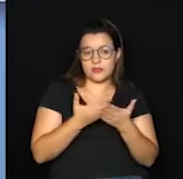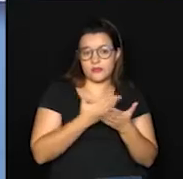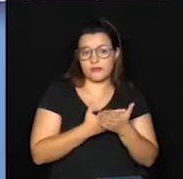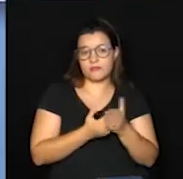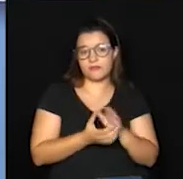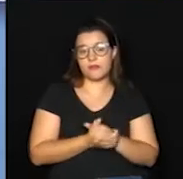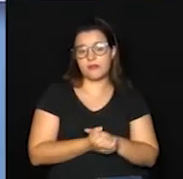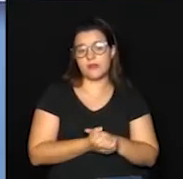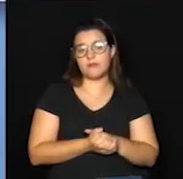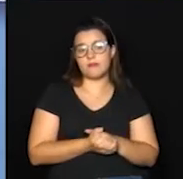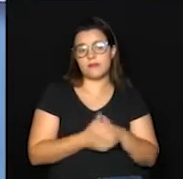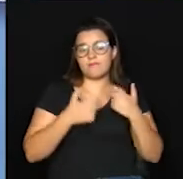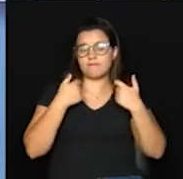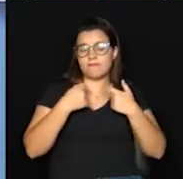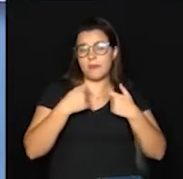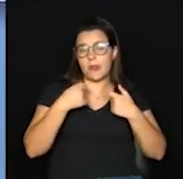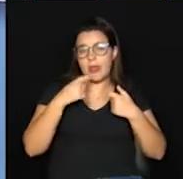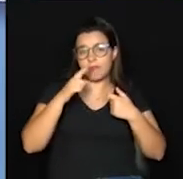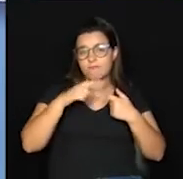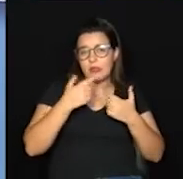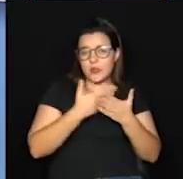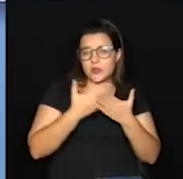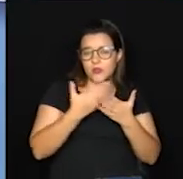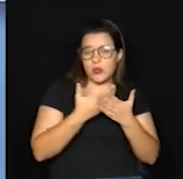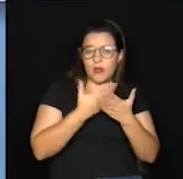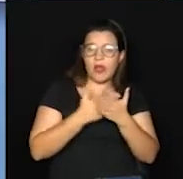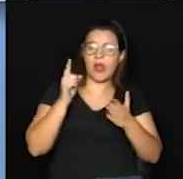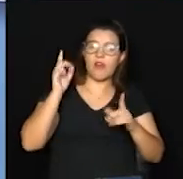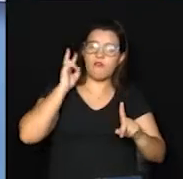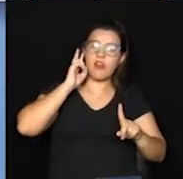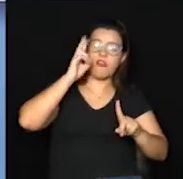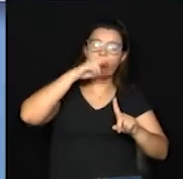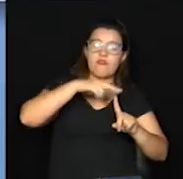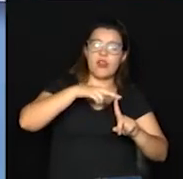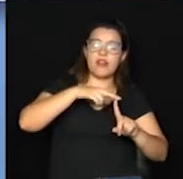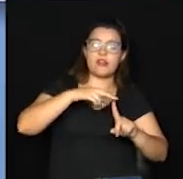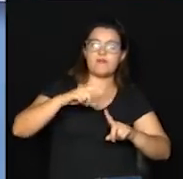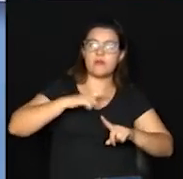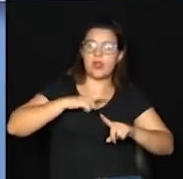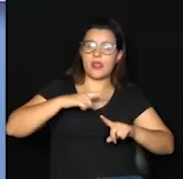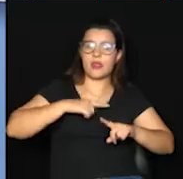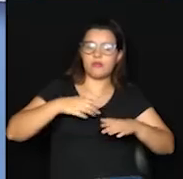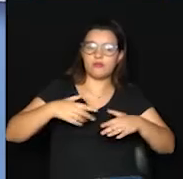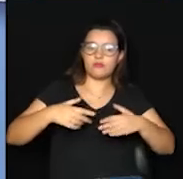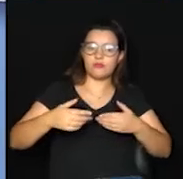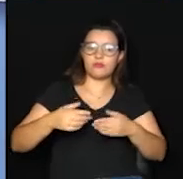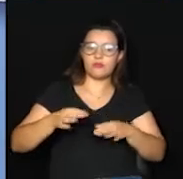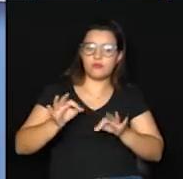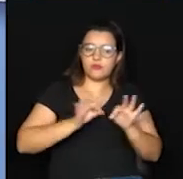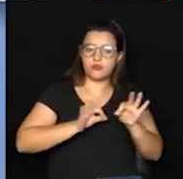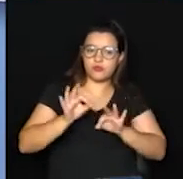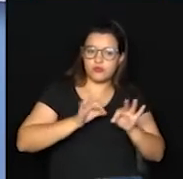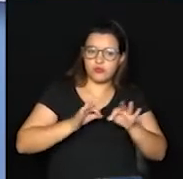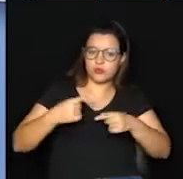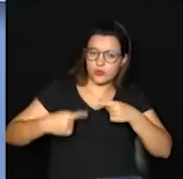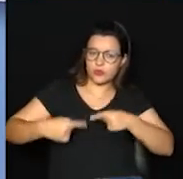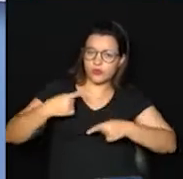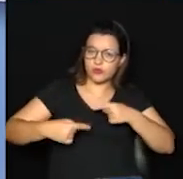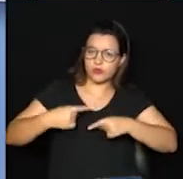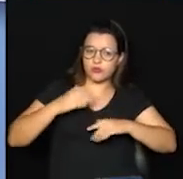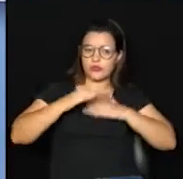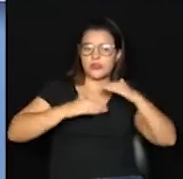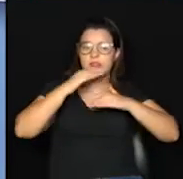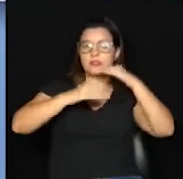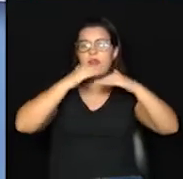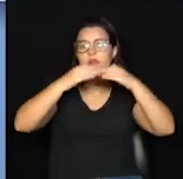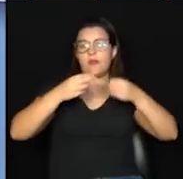deve ser também uma referência para a formulação e aplicação de políticas públicas no desenvolvimento metropolitano,